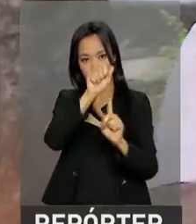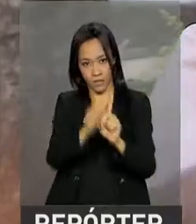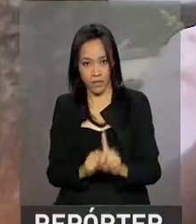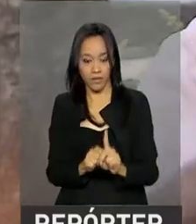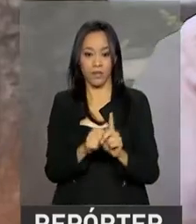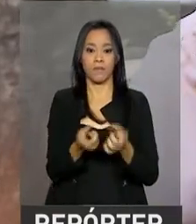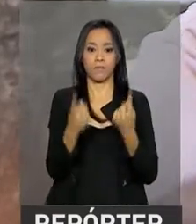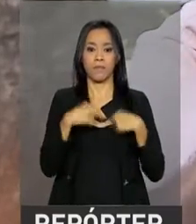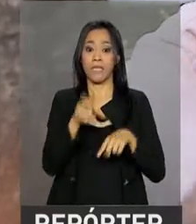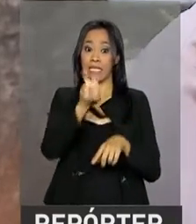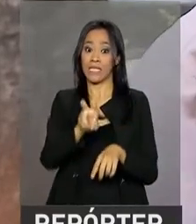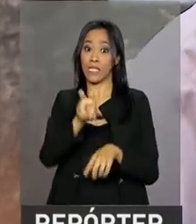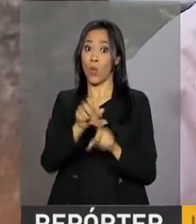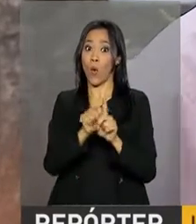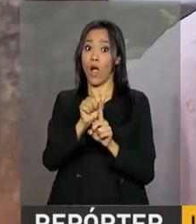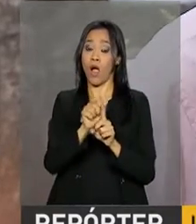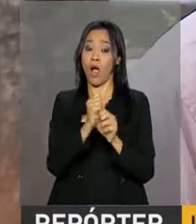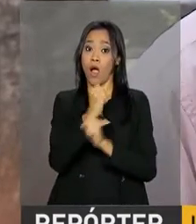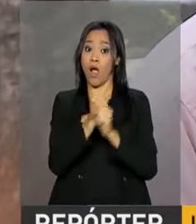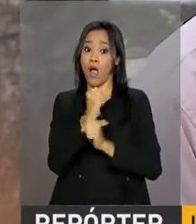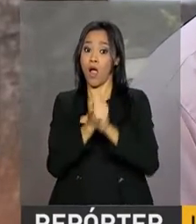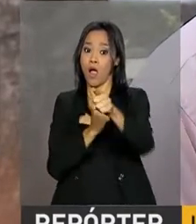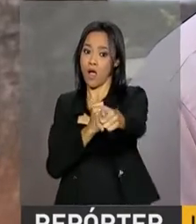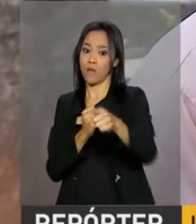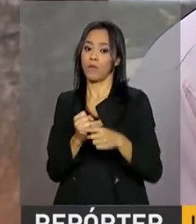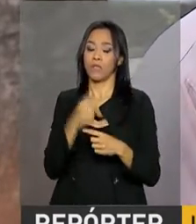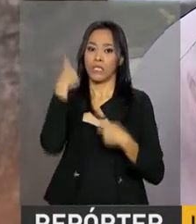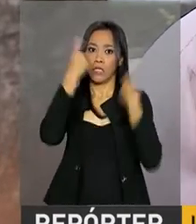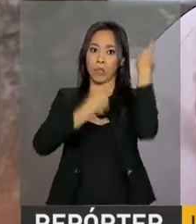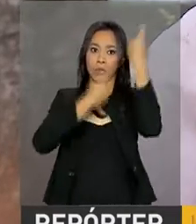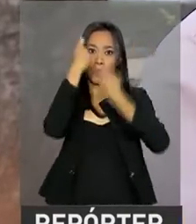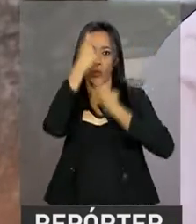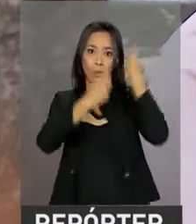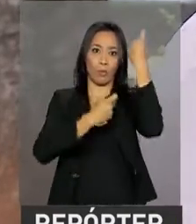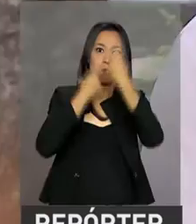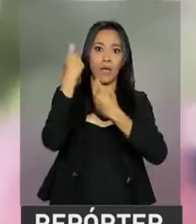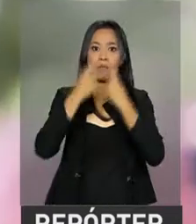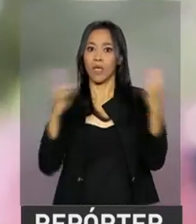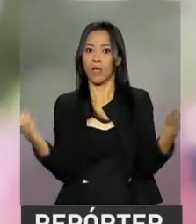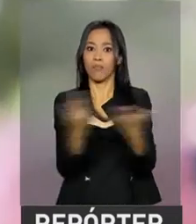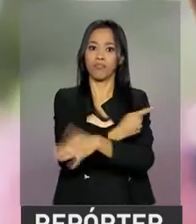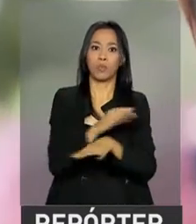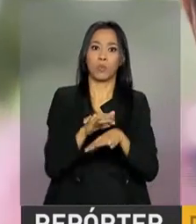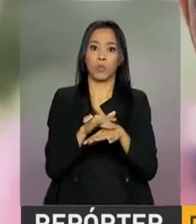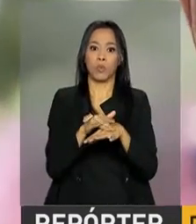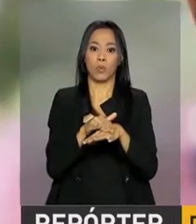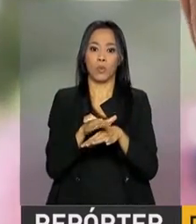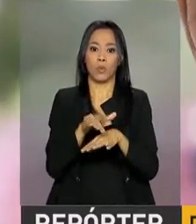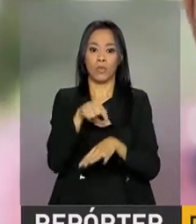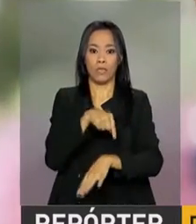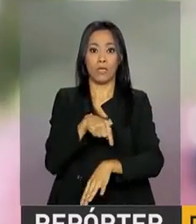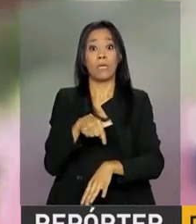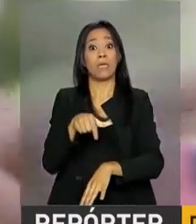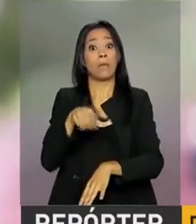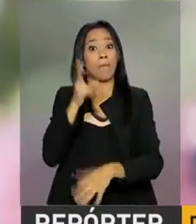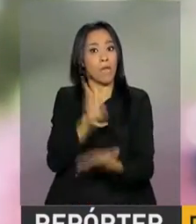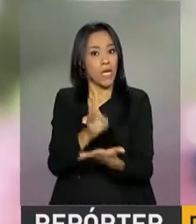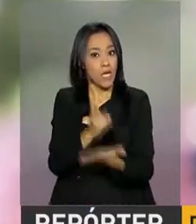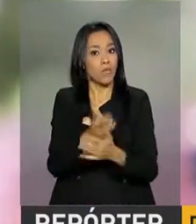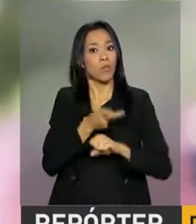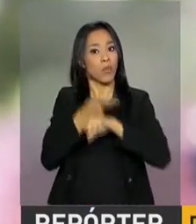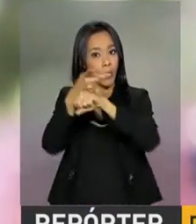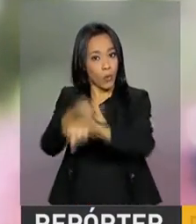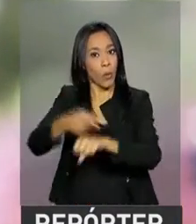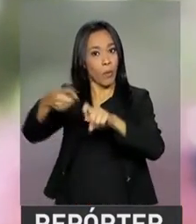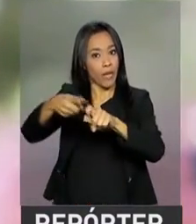Há 5 anos, um buraco na pele tirou o sono do corretor de imóveis José Ives. Mesmo depois de procurar um dermatologista,